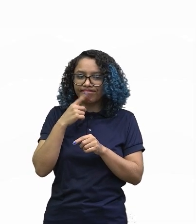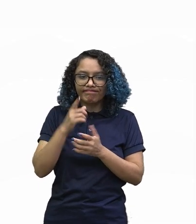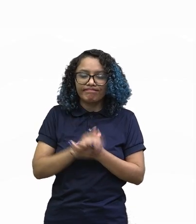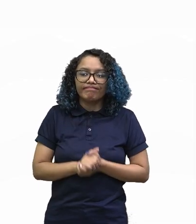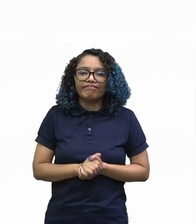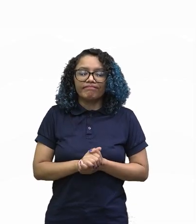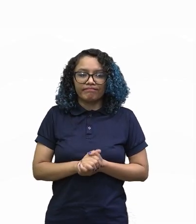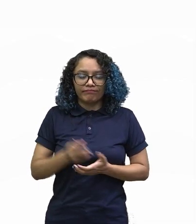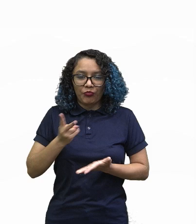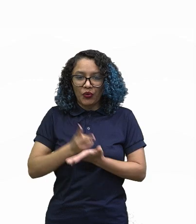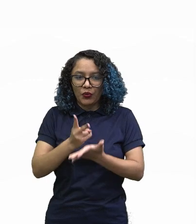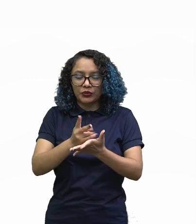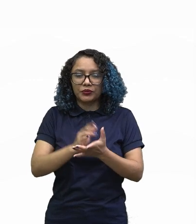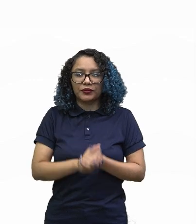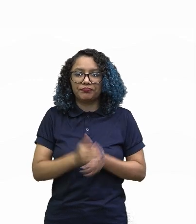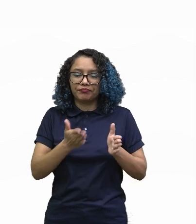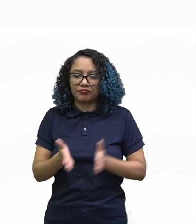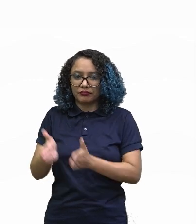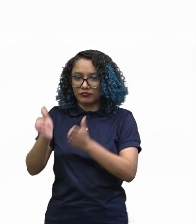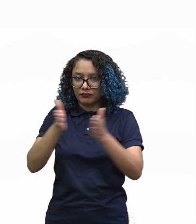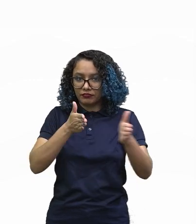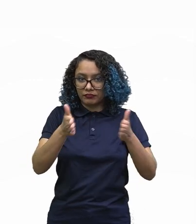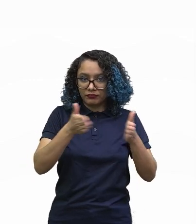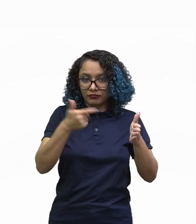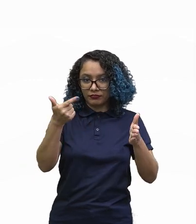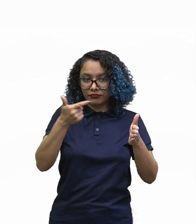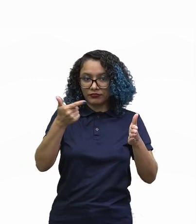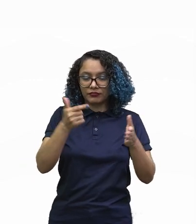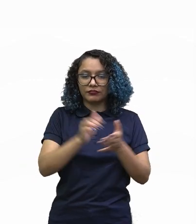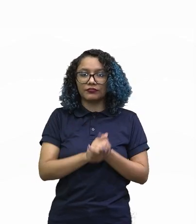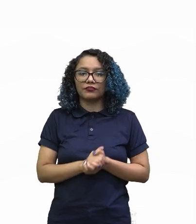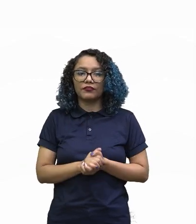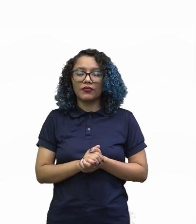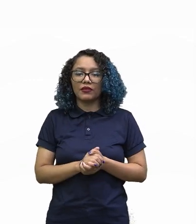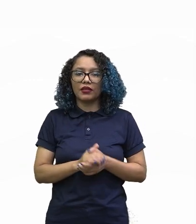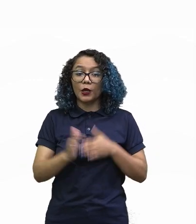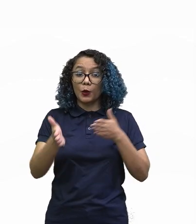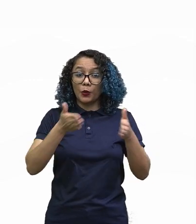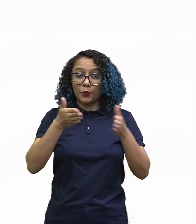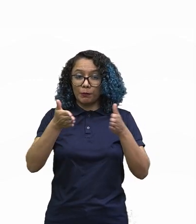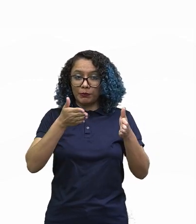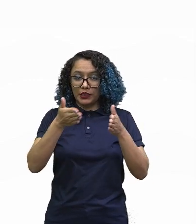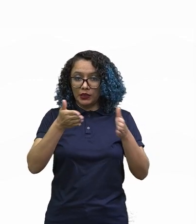nós temos a segunda fase, e a fase mais